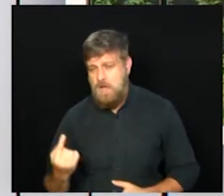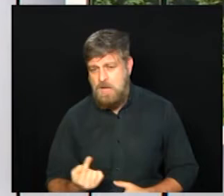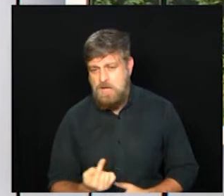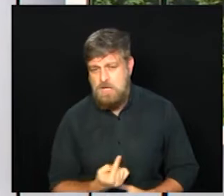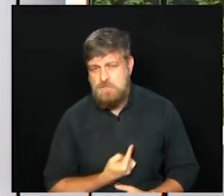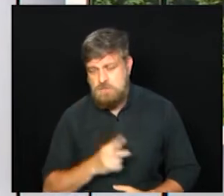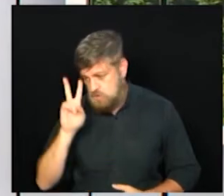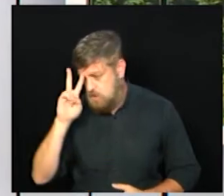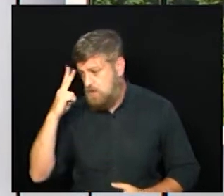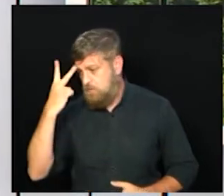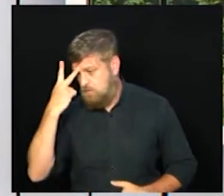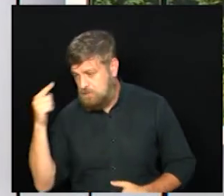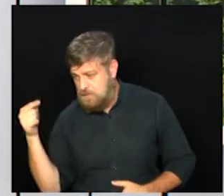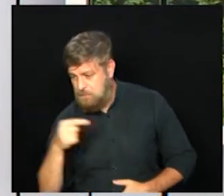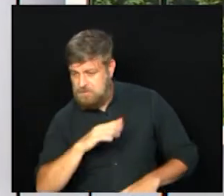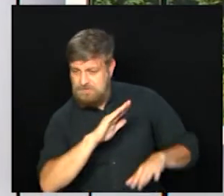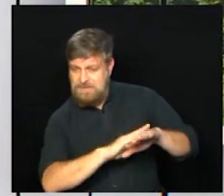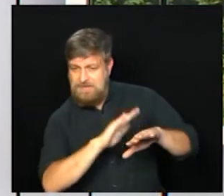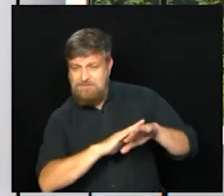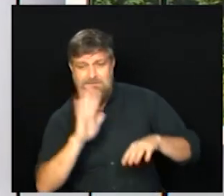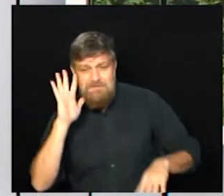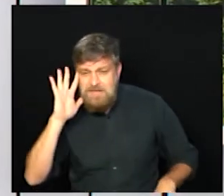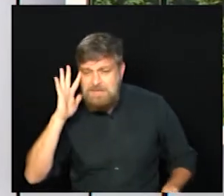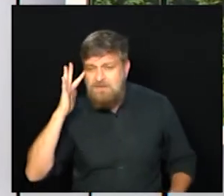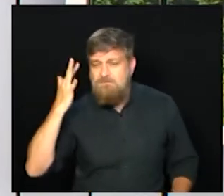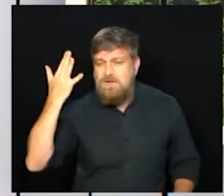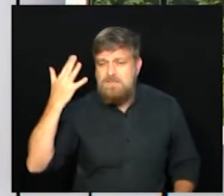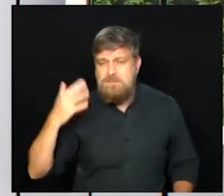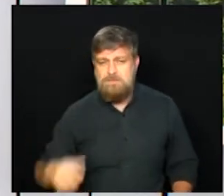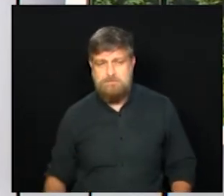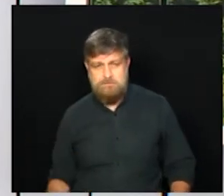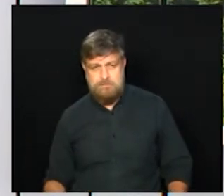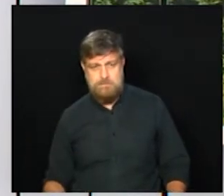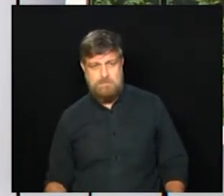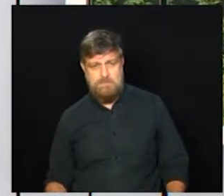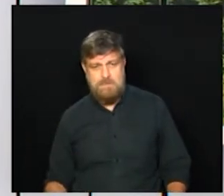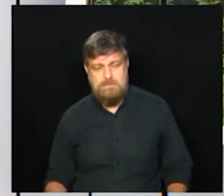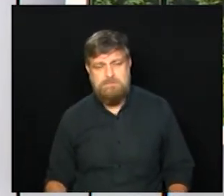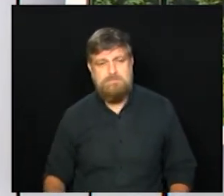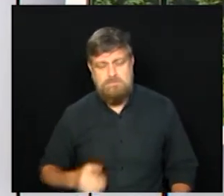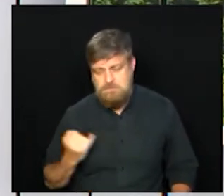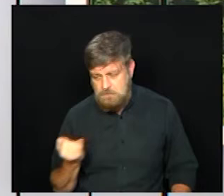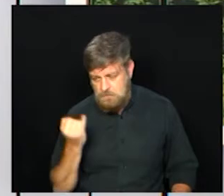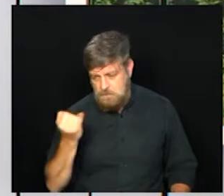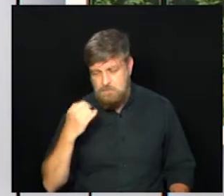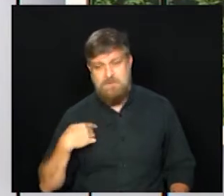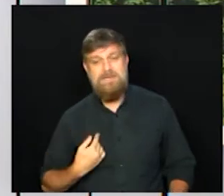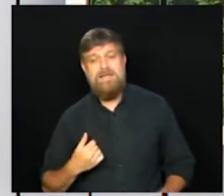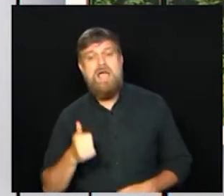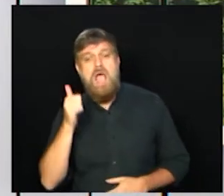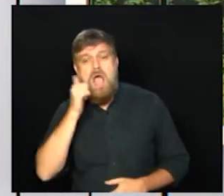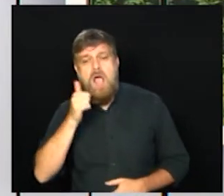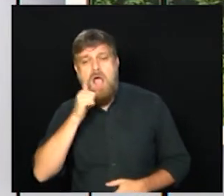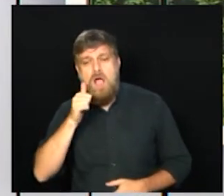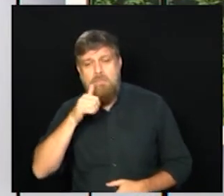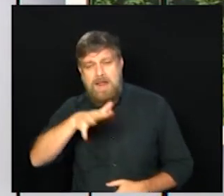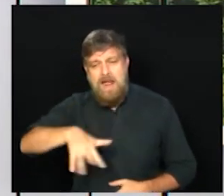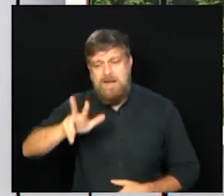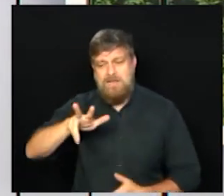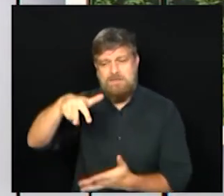quem opera, quem faz, quem decide, quem, sabe? Por isso é super importante quando a gente tem mulheres no espaço